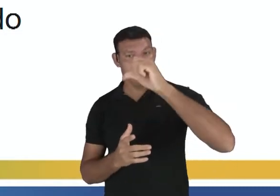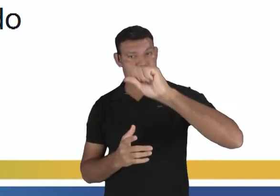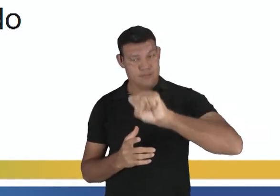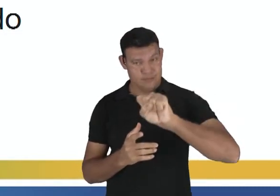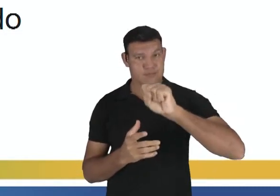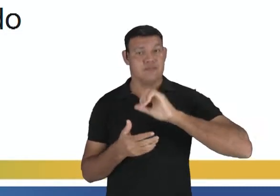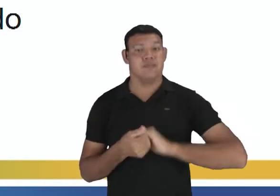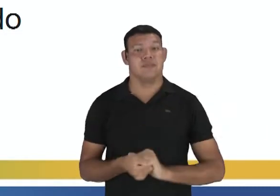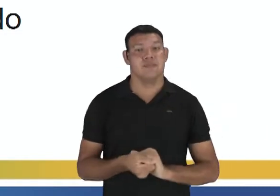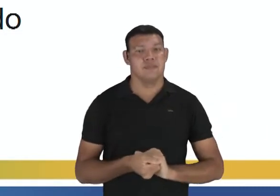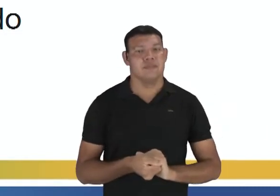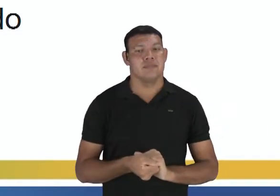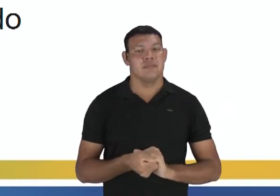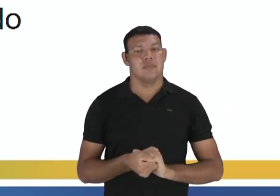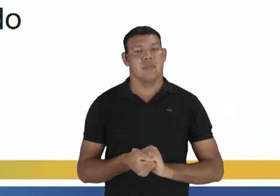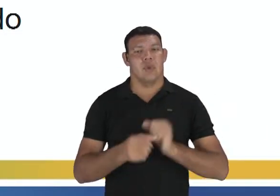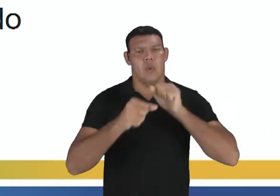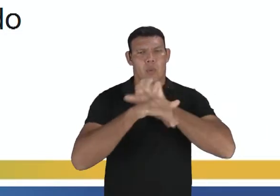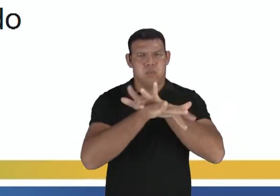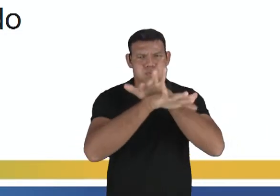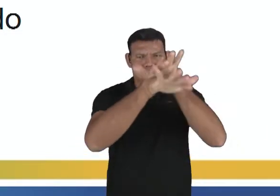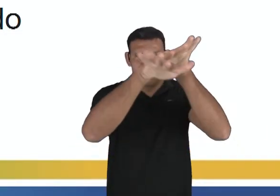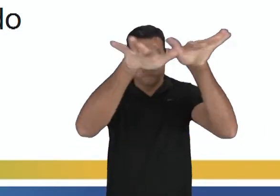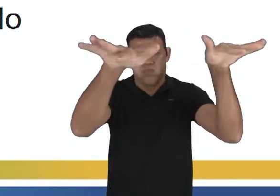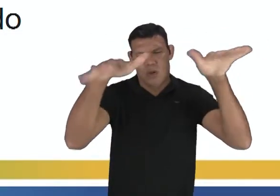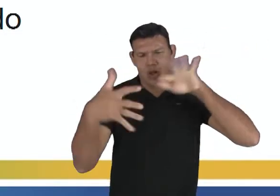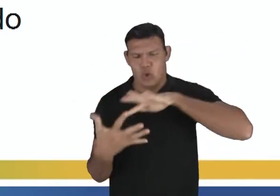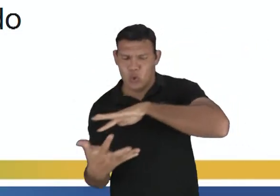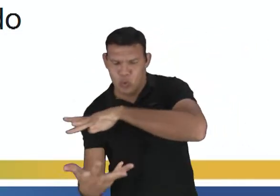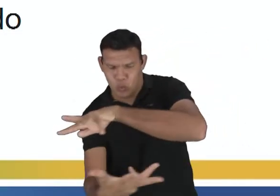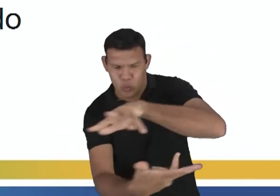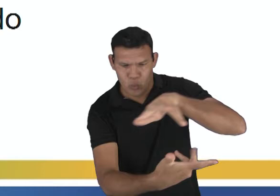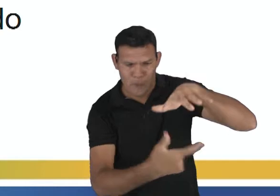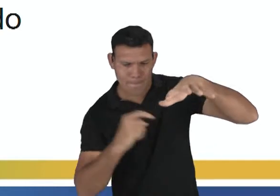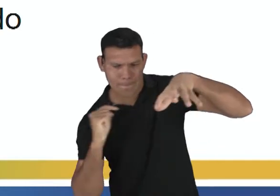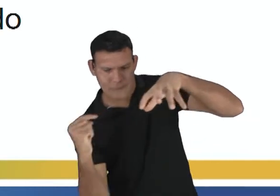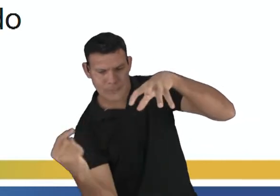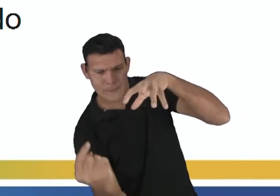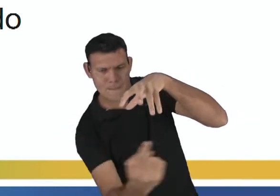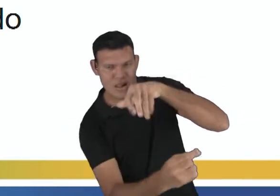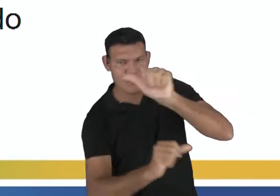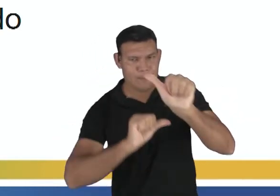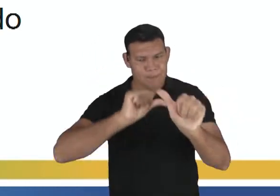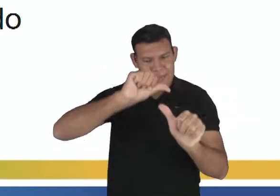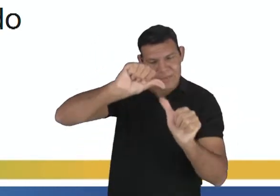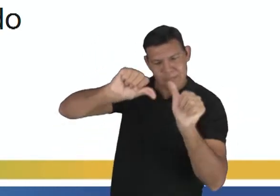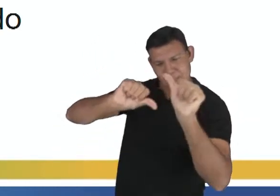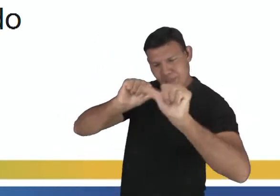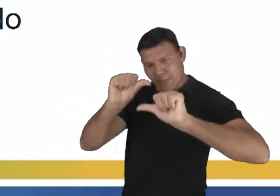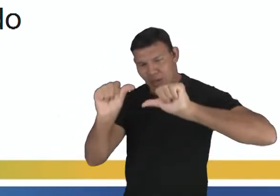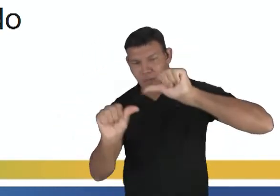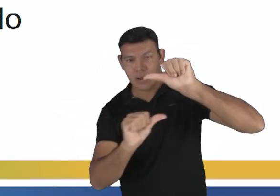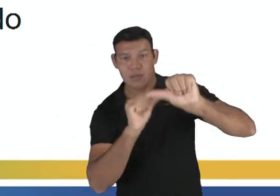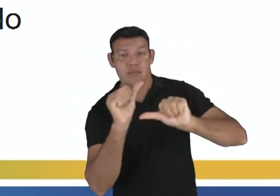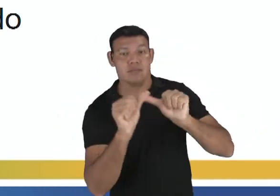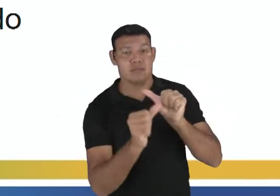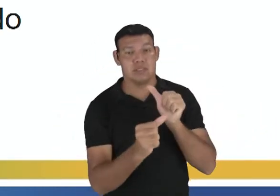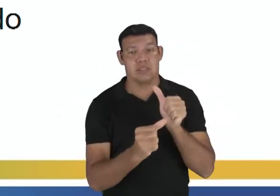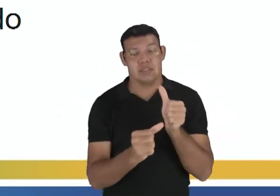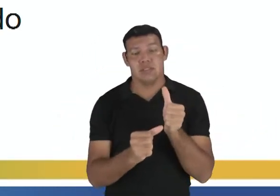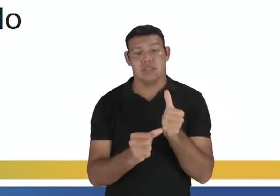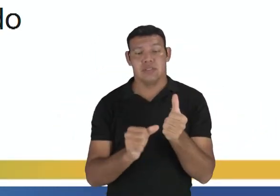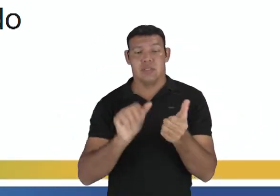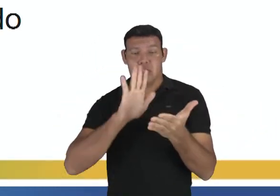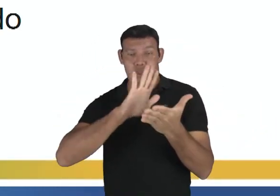século XVIII e que se espalhou pelo mundo, causando grandes transformações. Ou, em outras palavras, caro